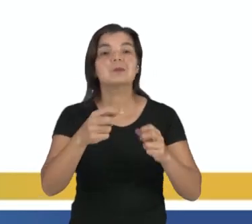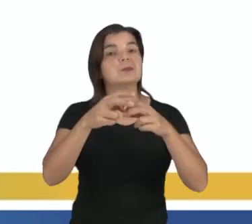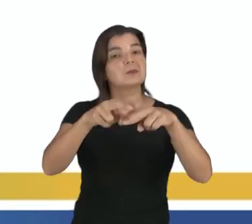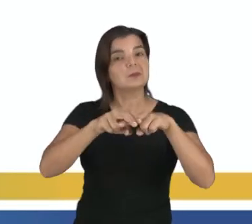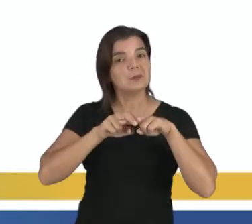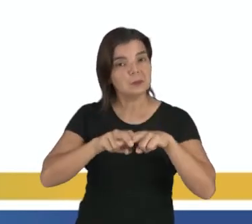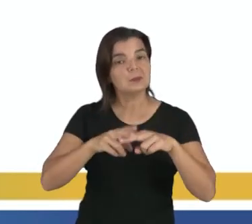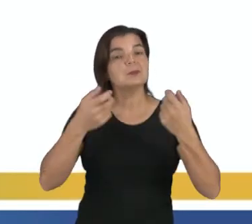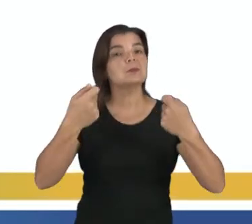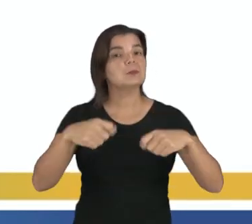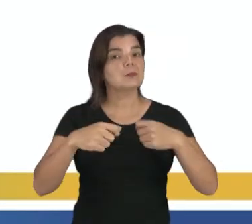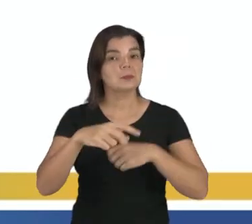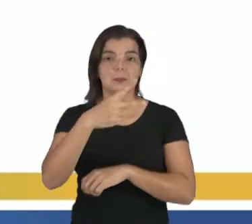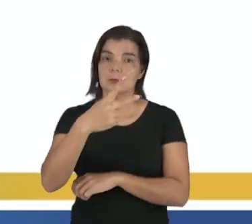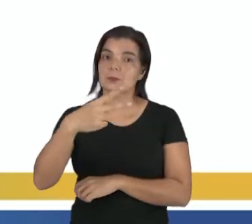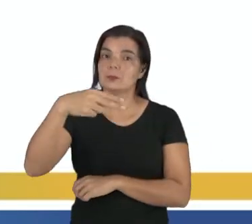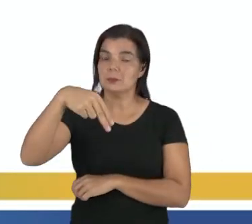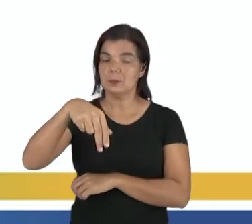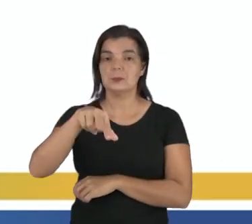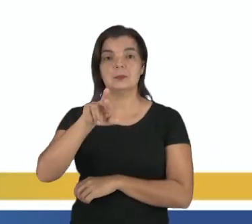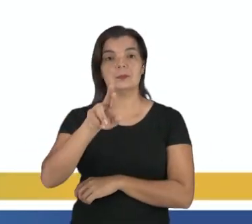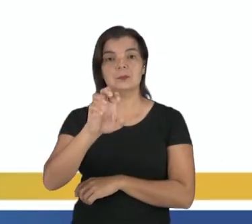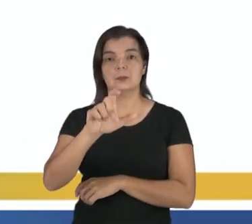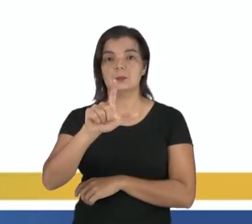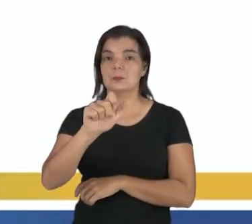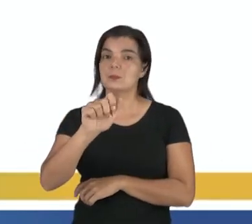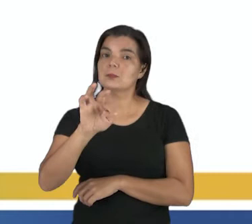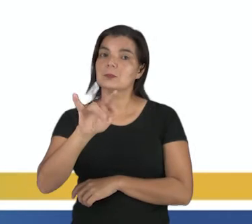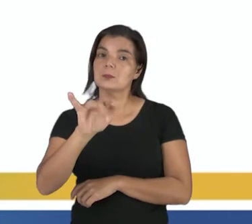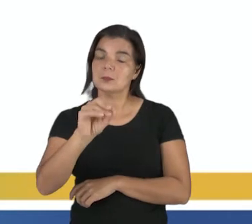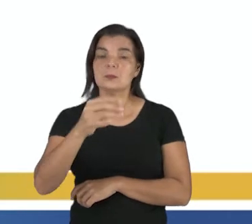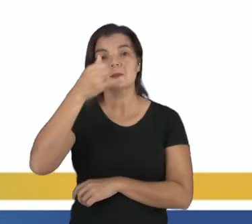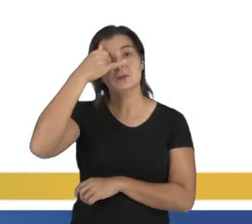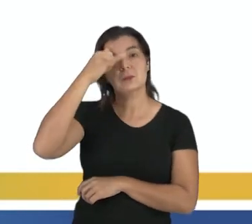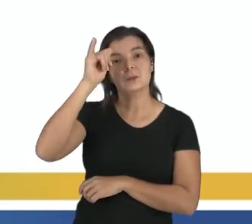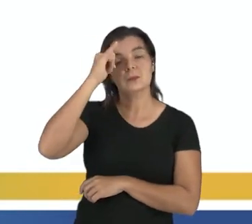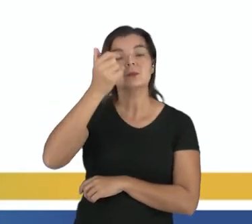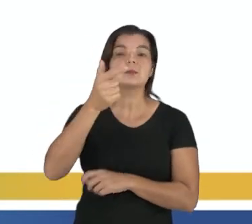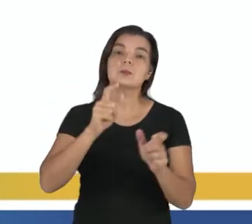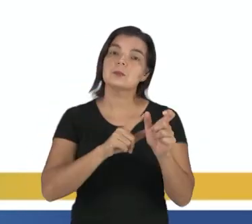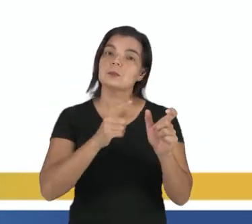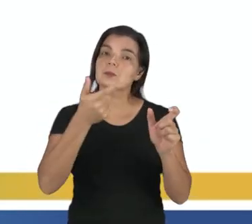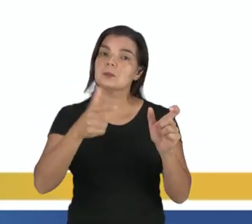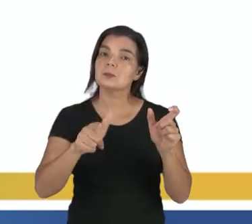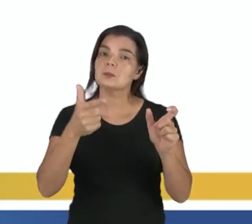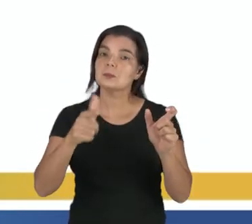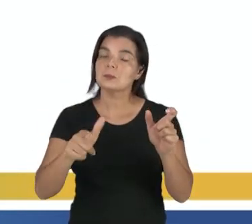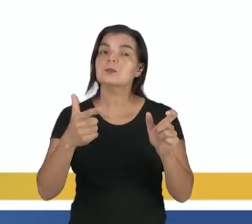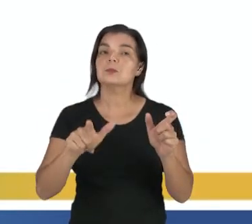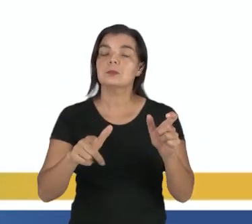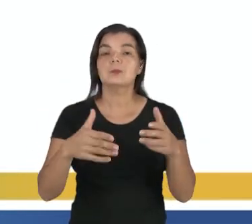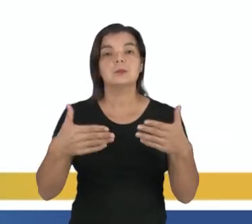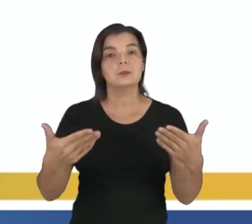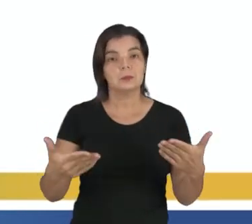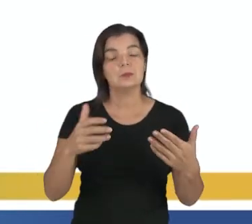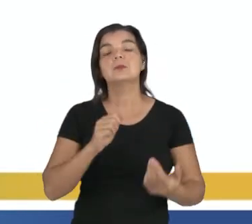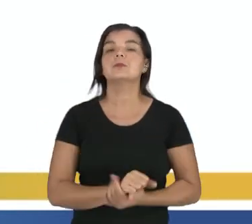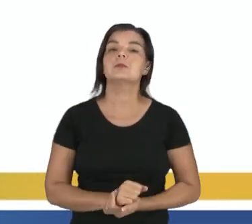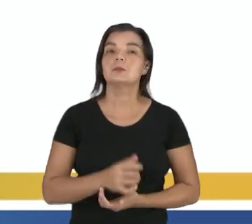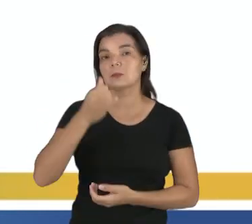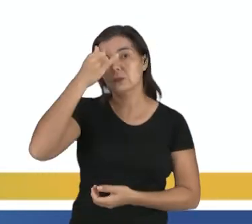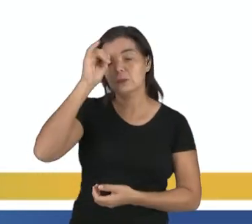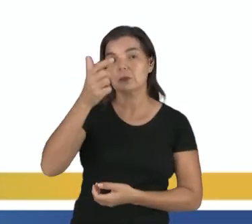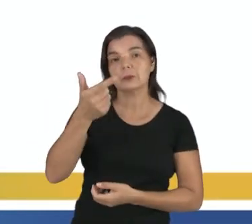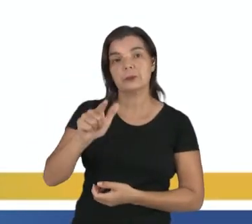nós usamos os pronomes relativos. É uma forma de evitar a repetição. É uma das formas, entre tantas, de